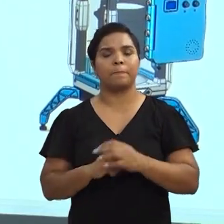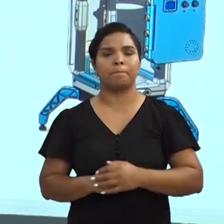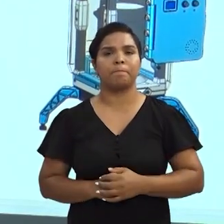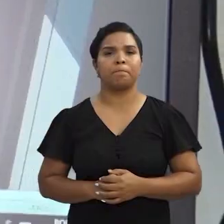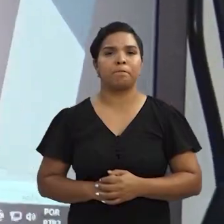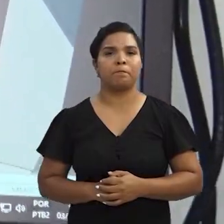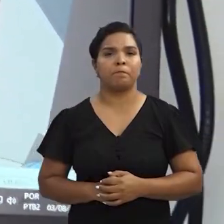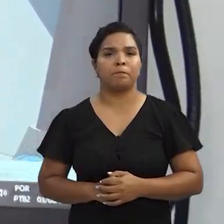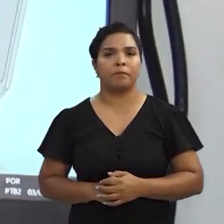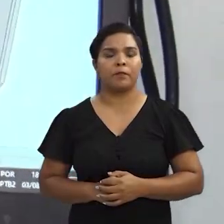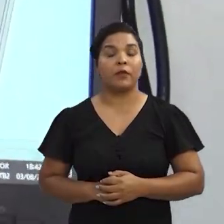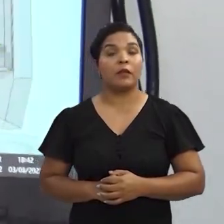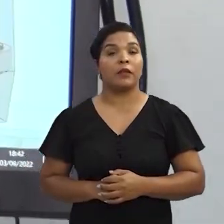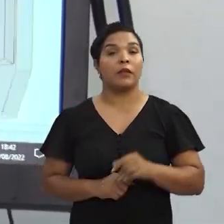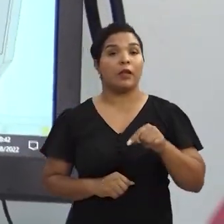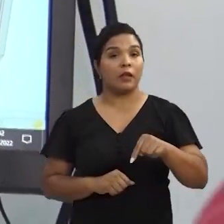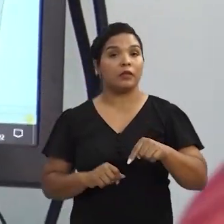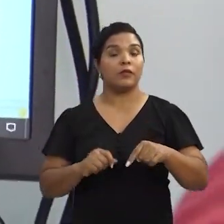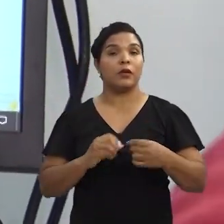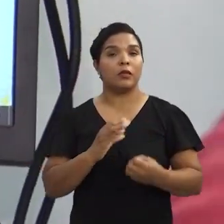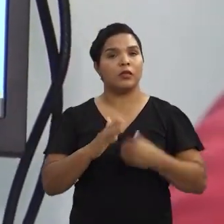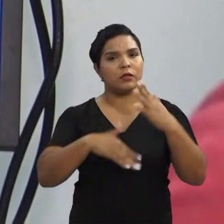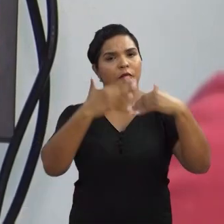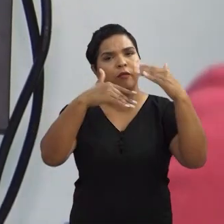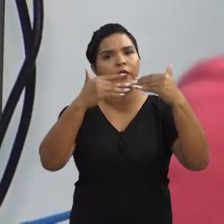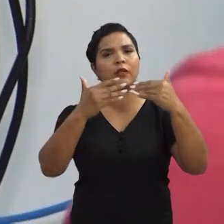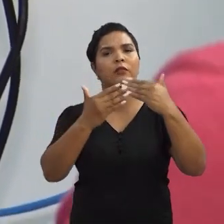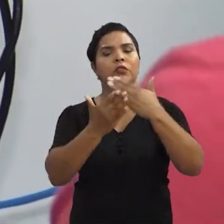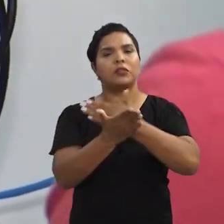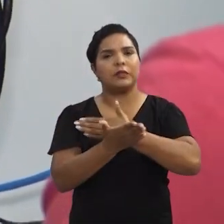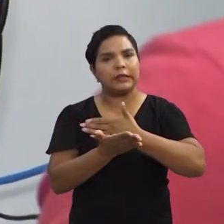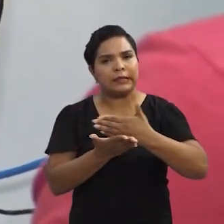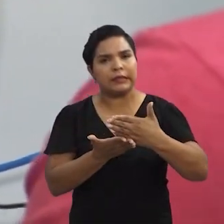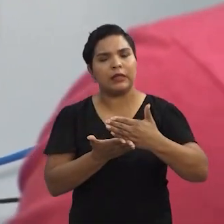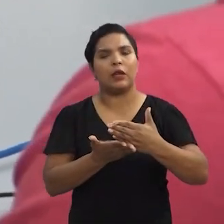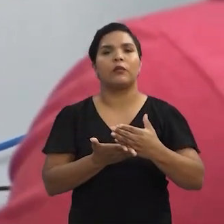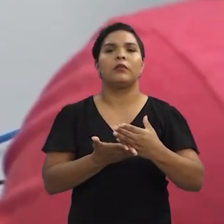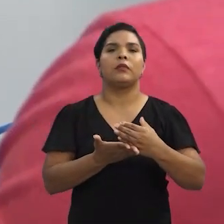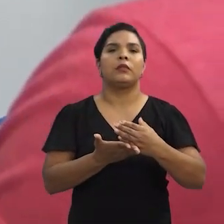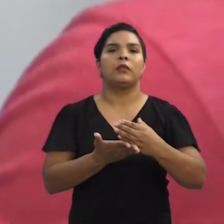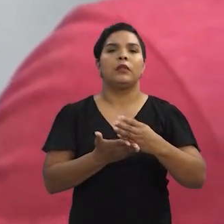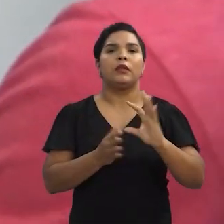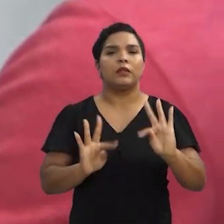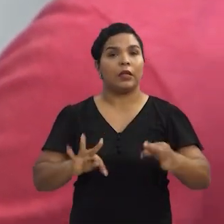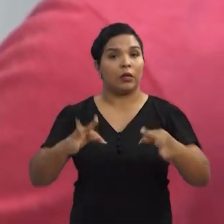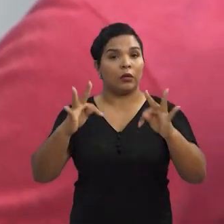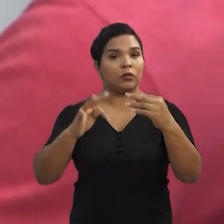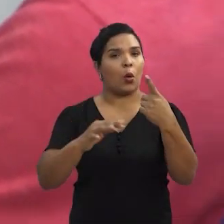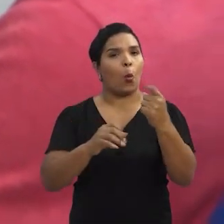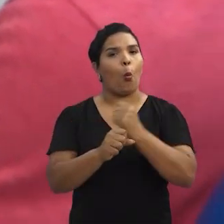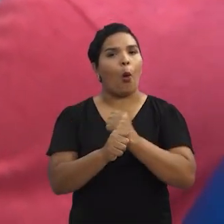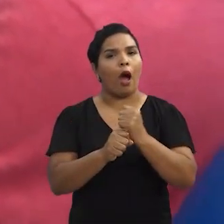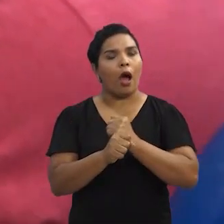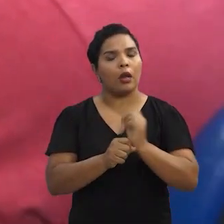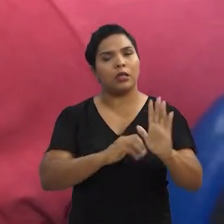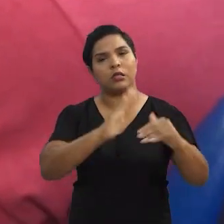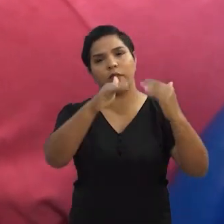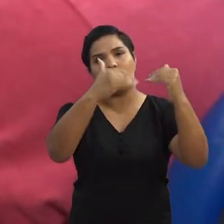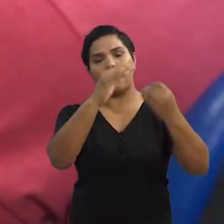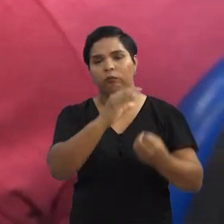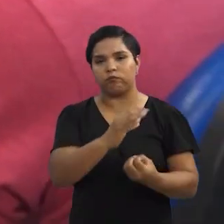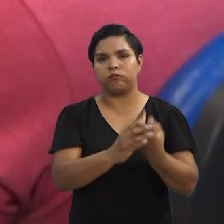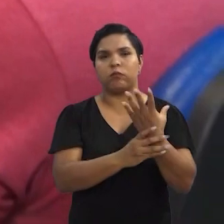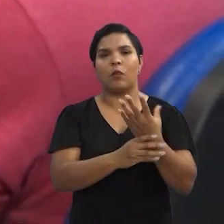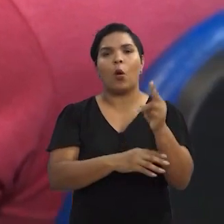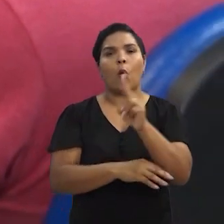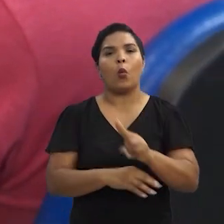os públicos. Esse equipamento ele foi desenvolvido num projeto de iniciação tecnológica, que é o PIBIT. Durou cerca de um ano que a gente